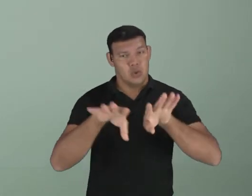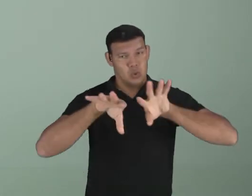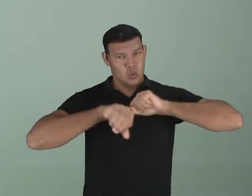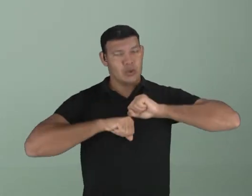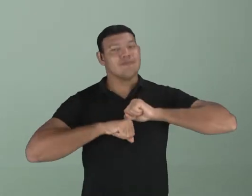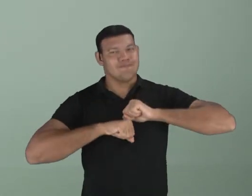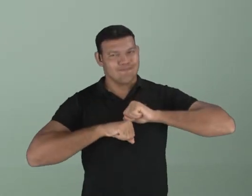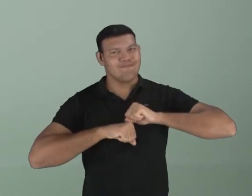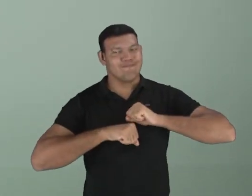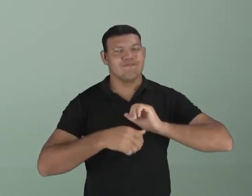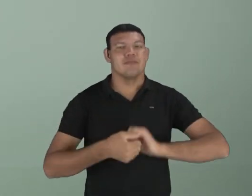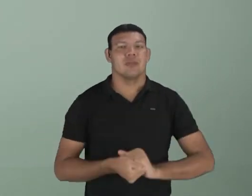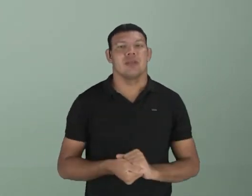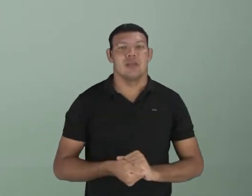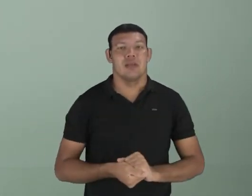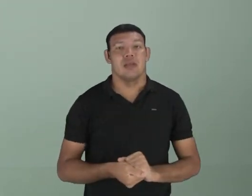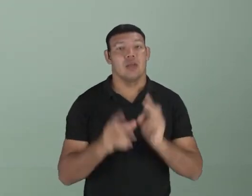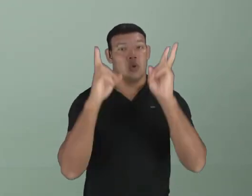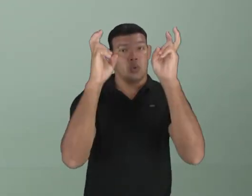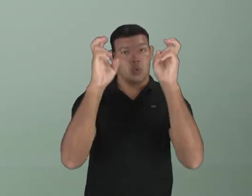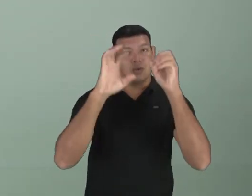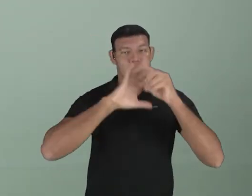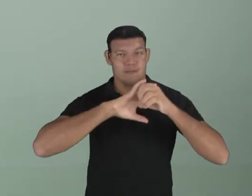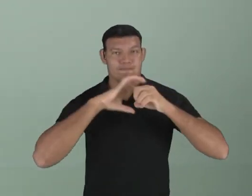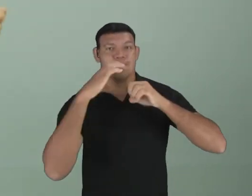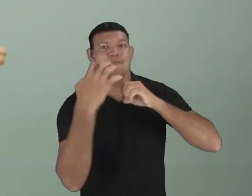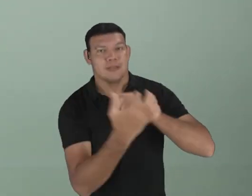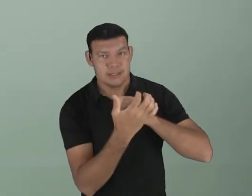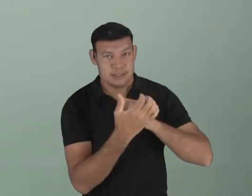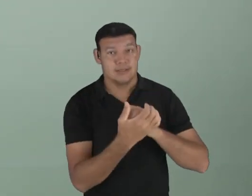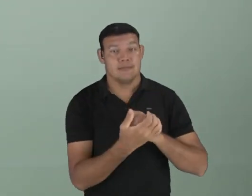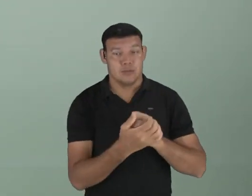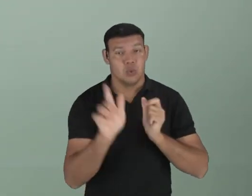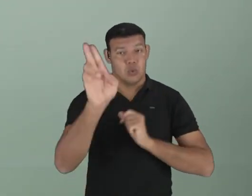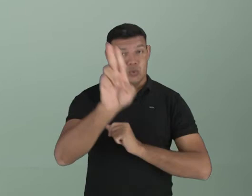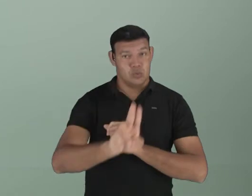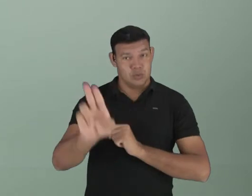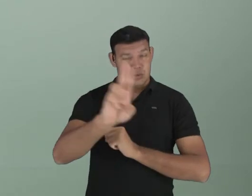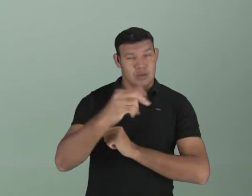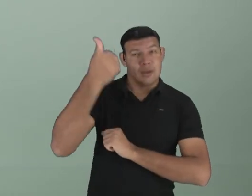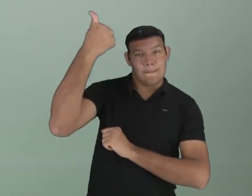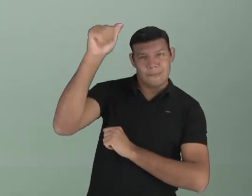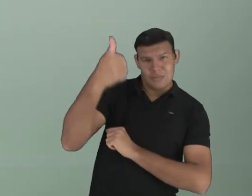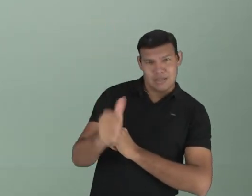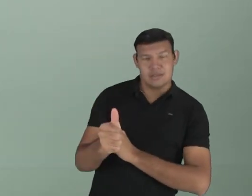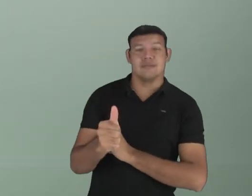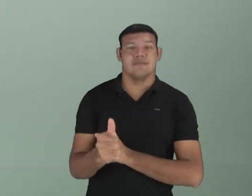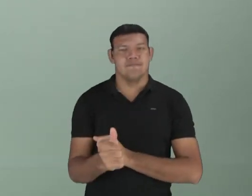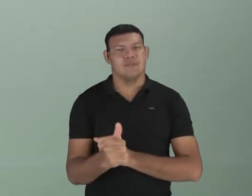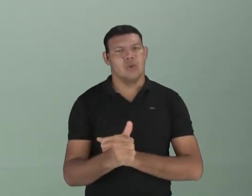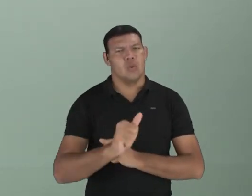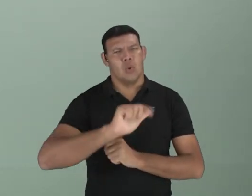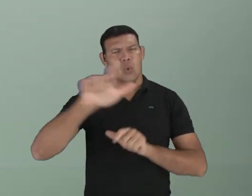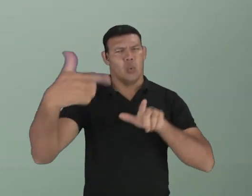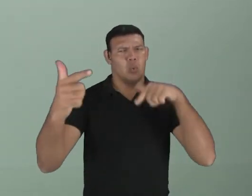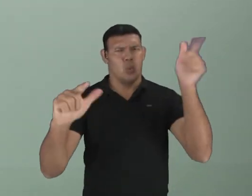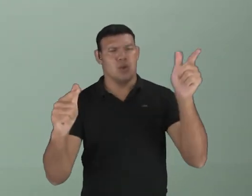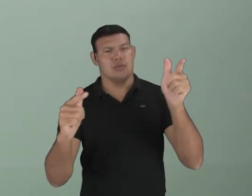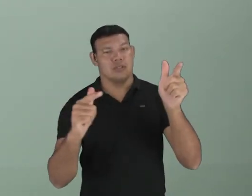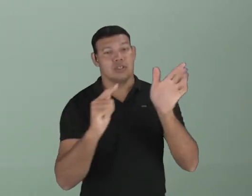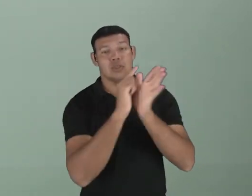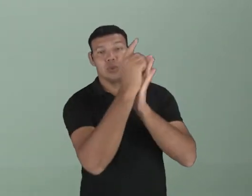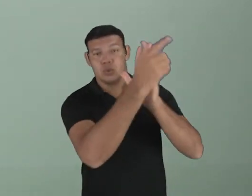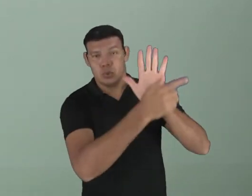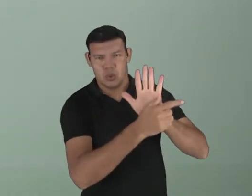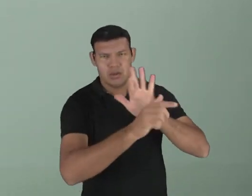adotá-las. Veja que o tema coronavírus, ele fora tratado em diferentes gêneros textuais. Isso pode